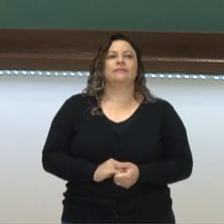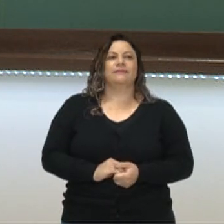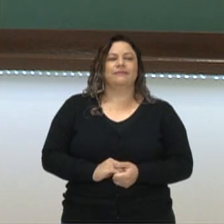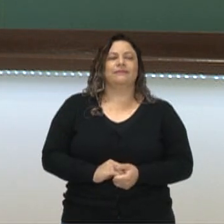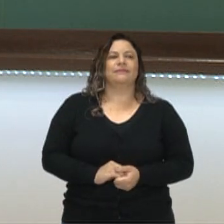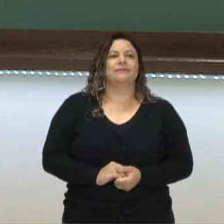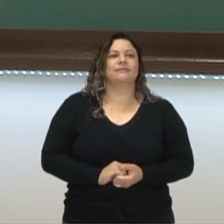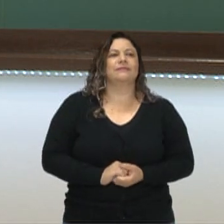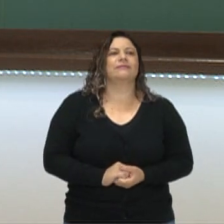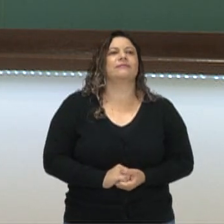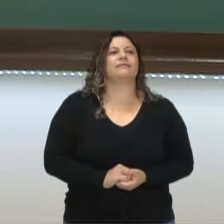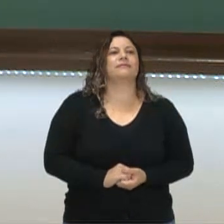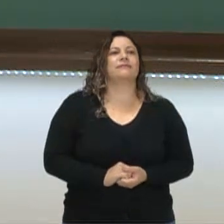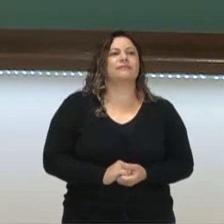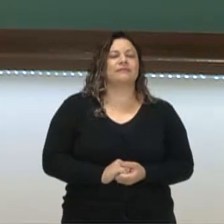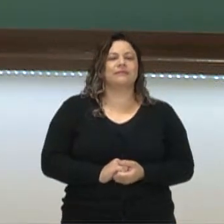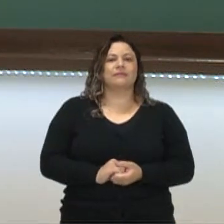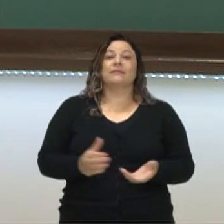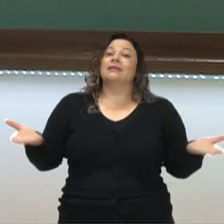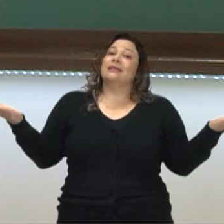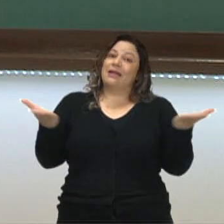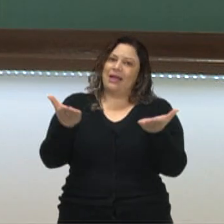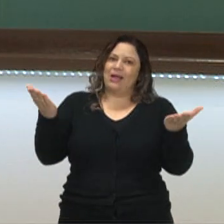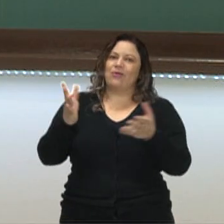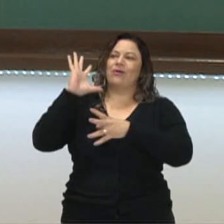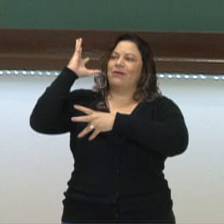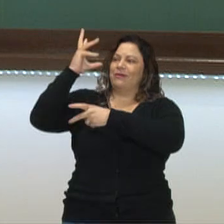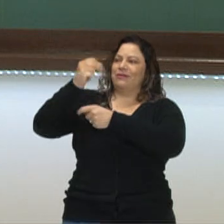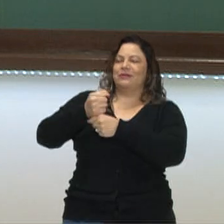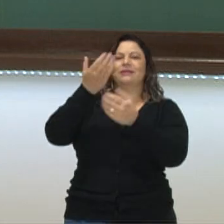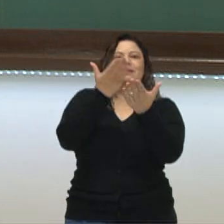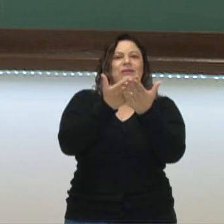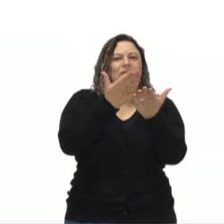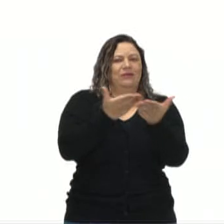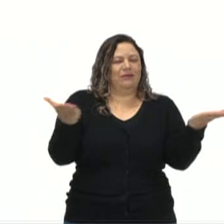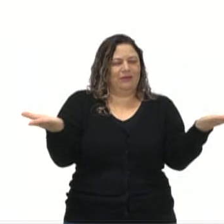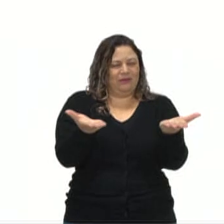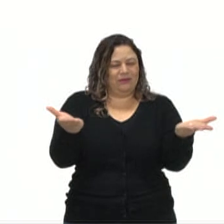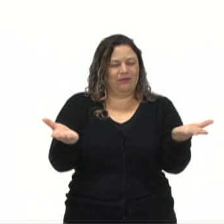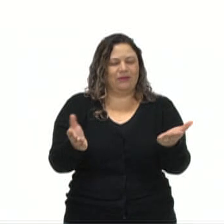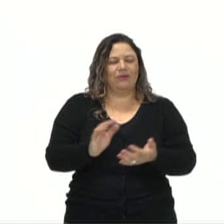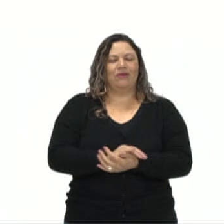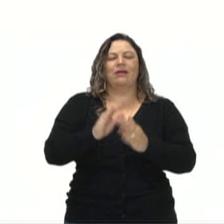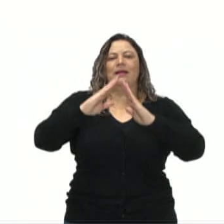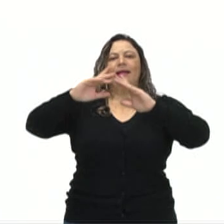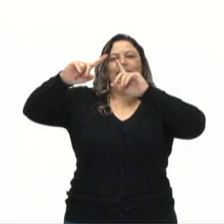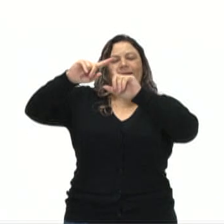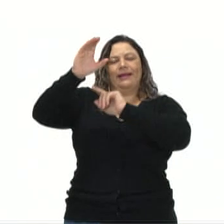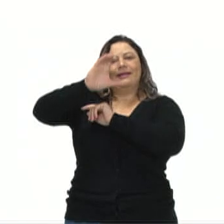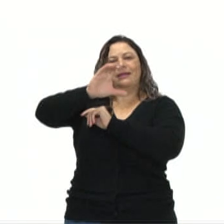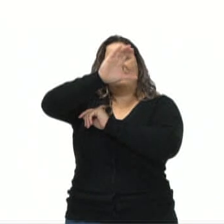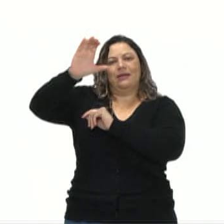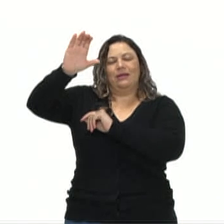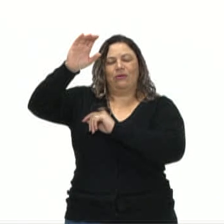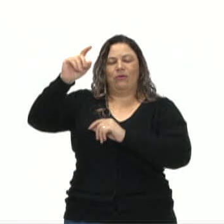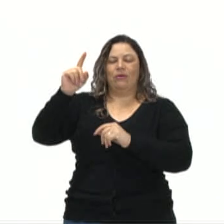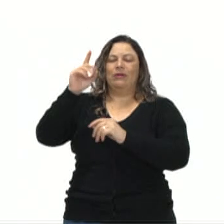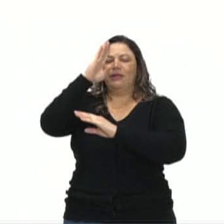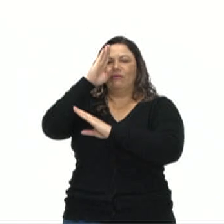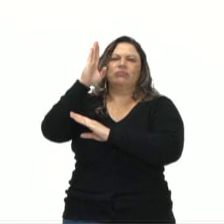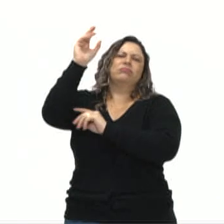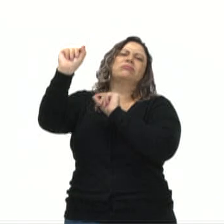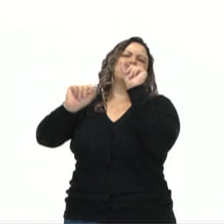copistas. Vamos fazer a retomada, então, da nossa aula de hoje? A Igreja Católica foi uma das instituições